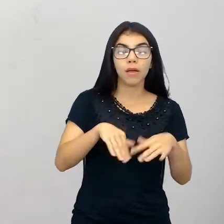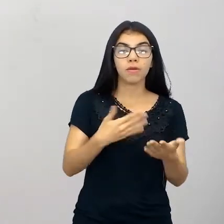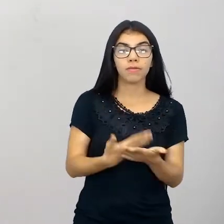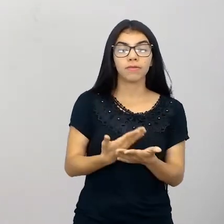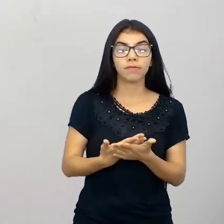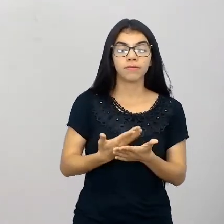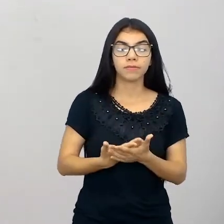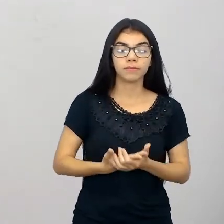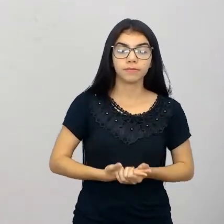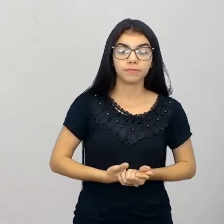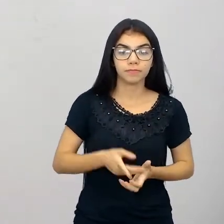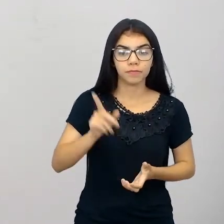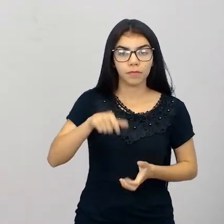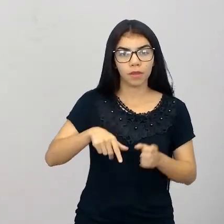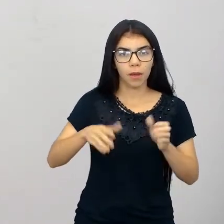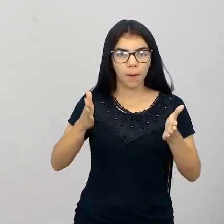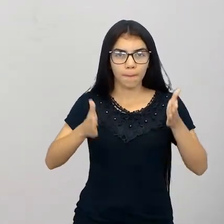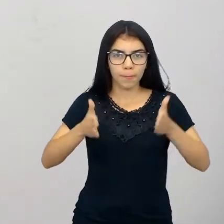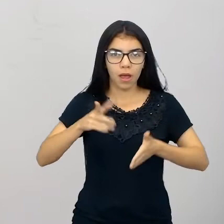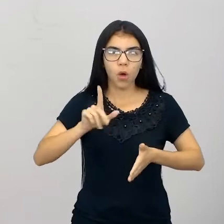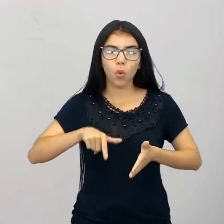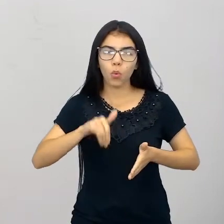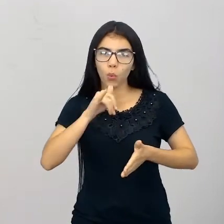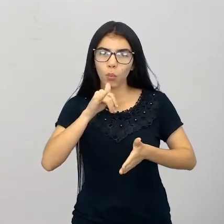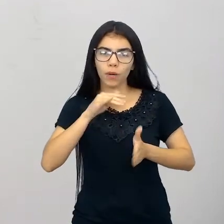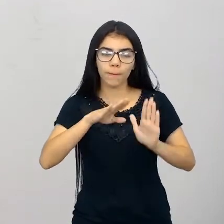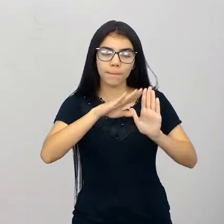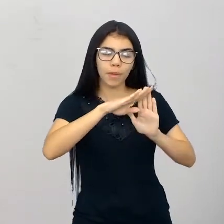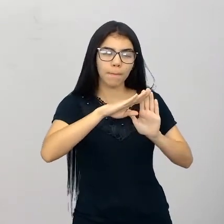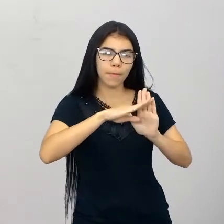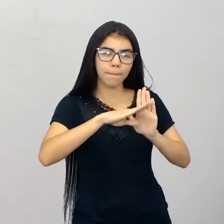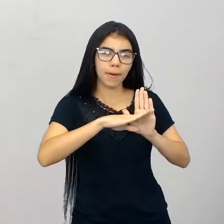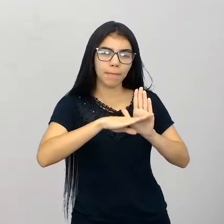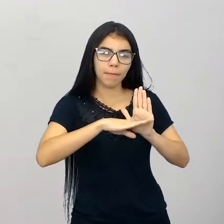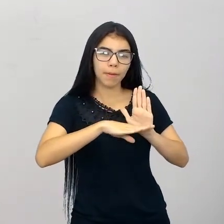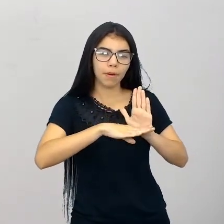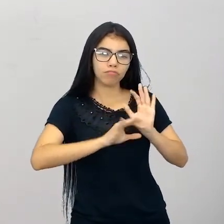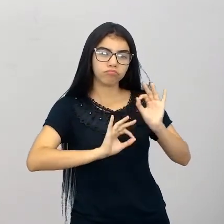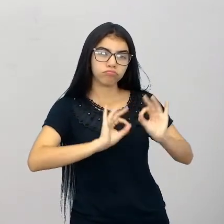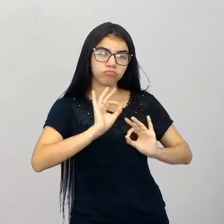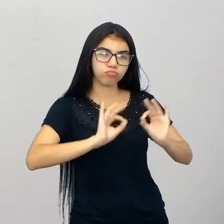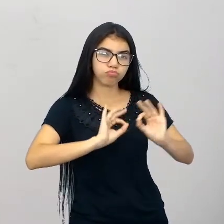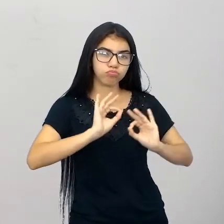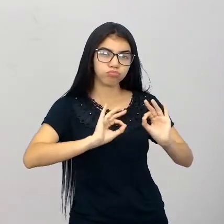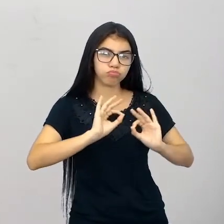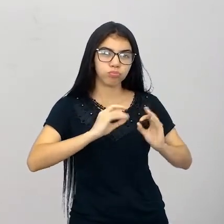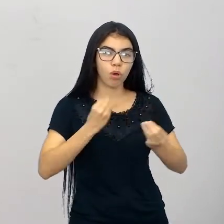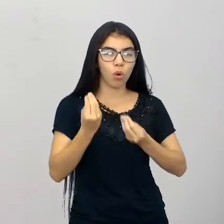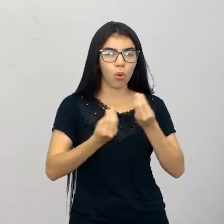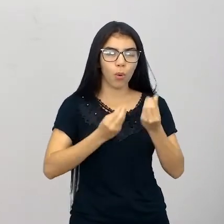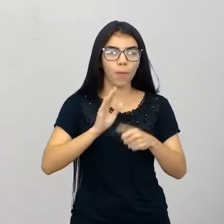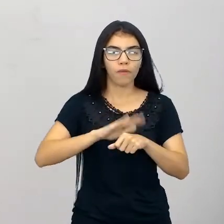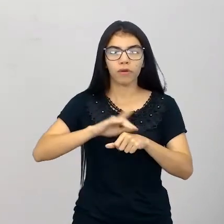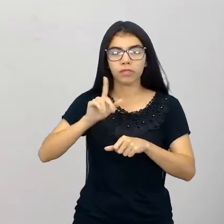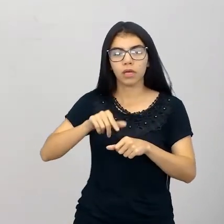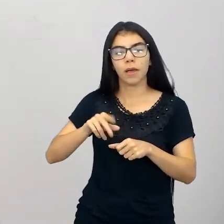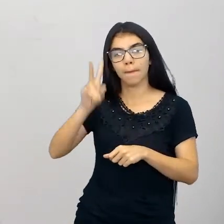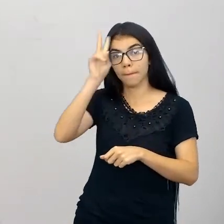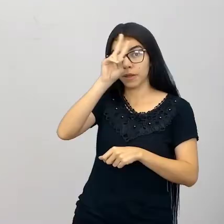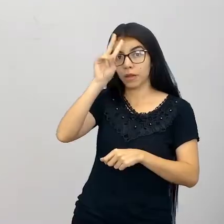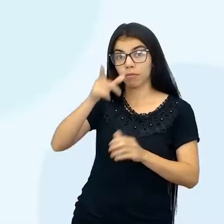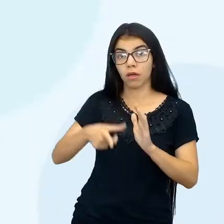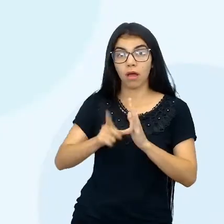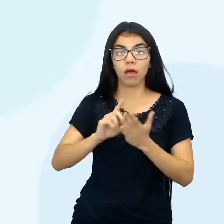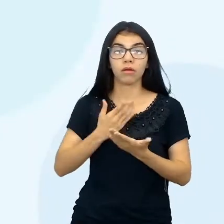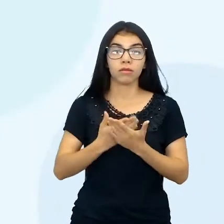um momento para que tenha um passo a passo de como organizar essa amostra. Fechou? Vamos lá então. Só para retomar o que nós